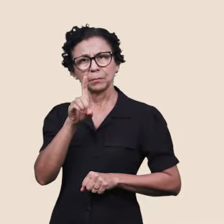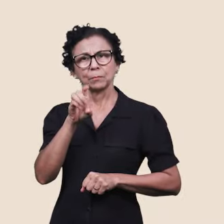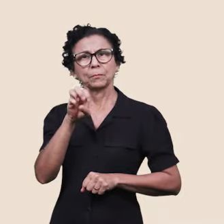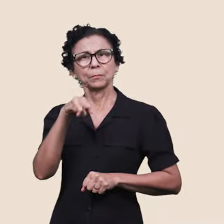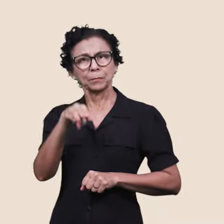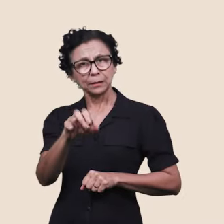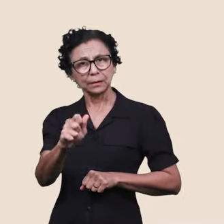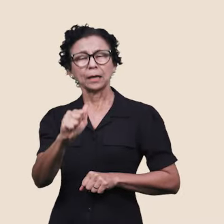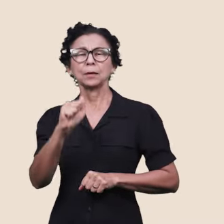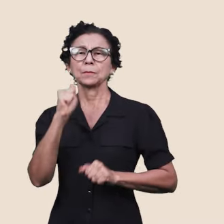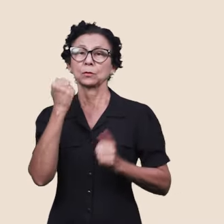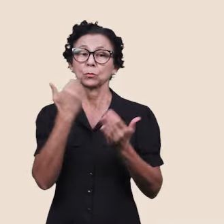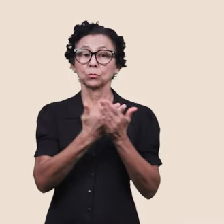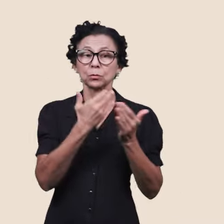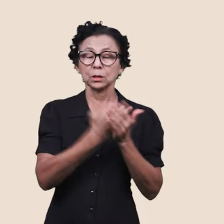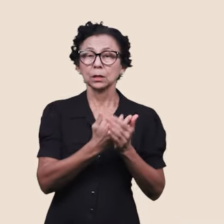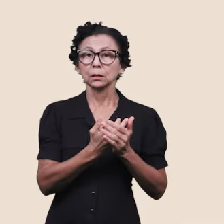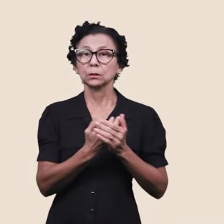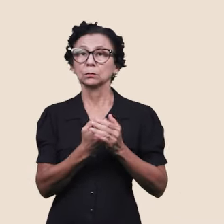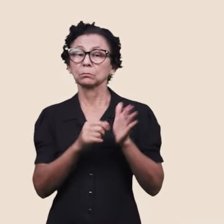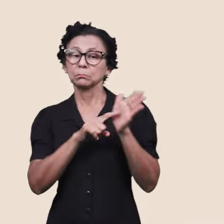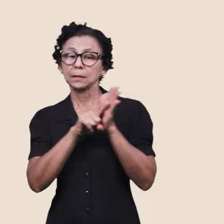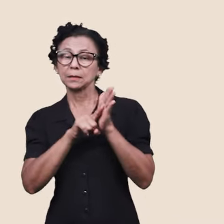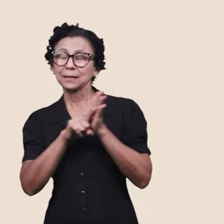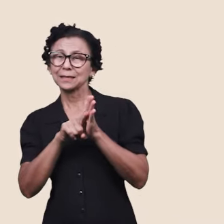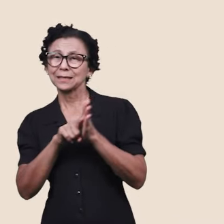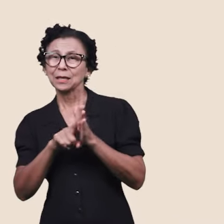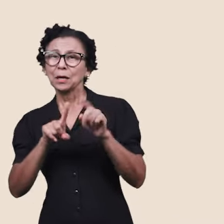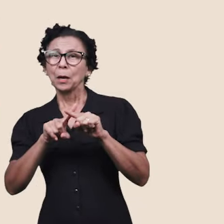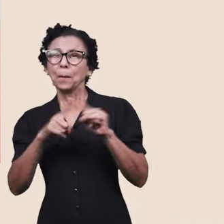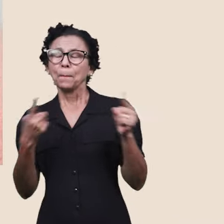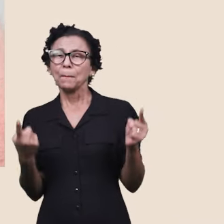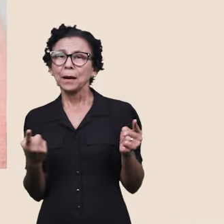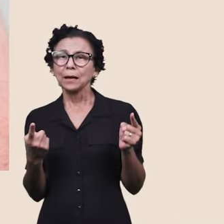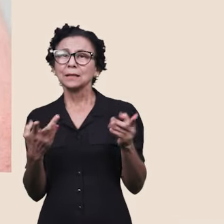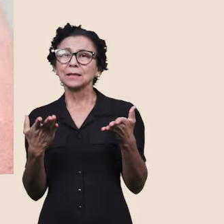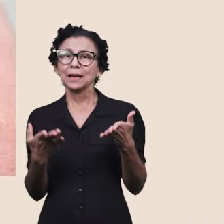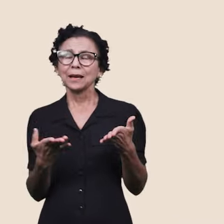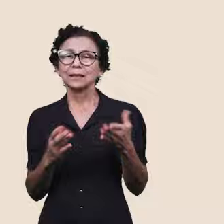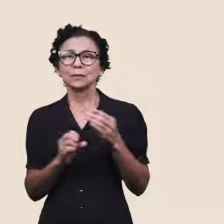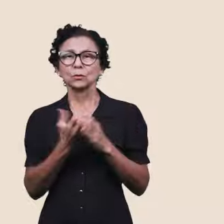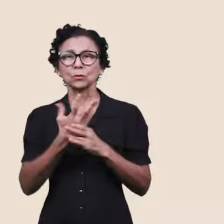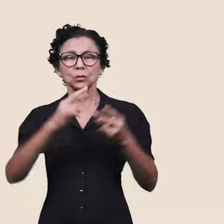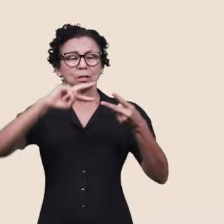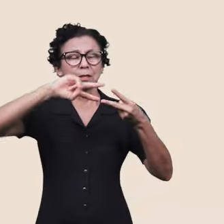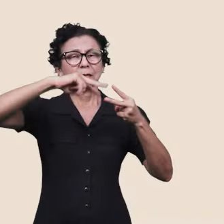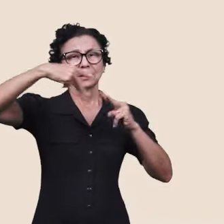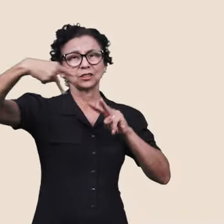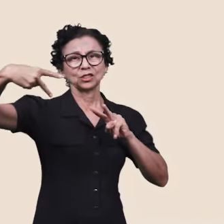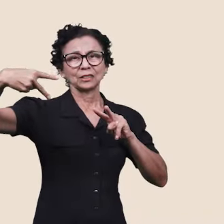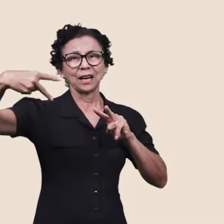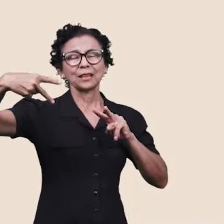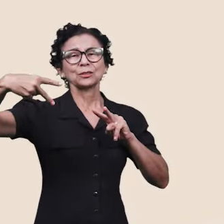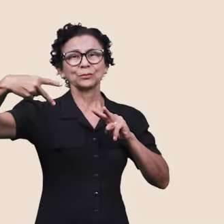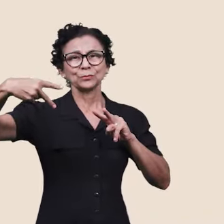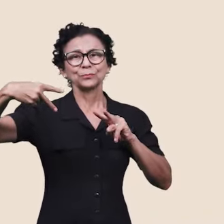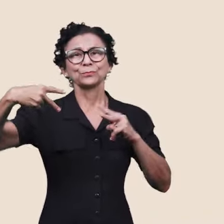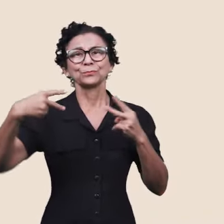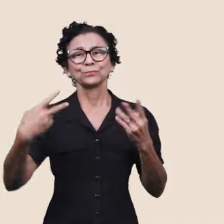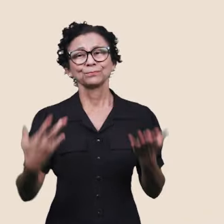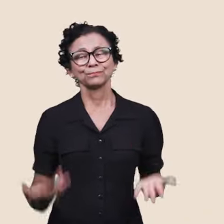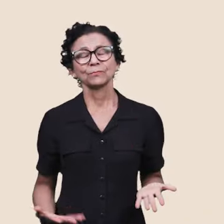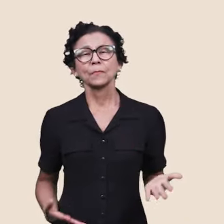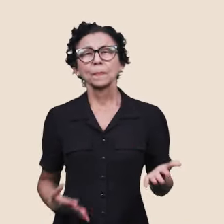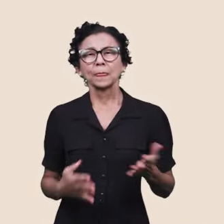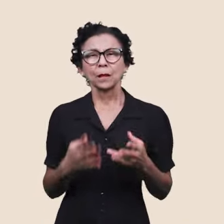que é uma doença que tem influência genética e hereditária e Geralmente os primeiros sintomas aparecem